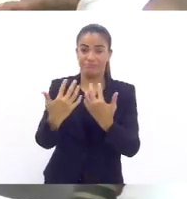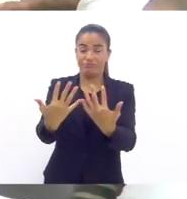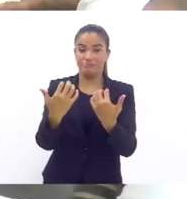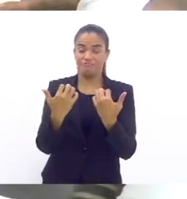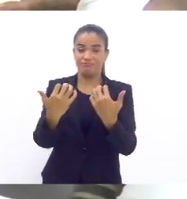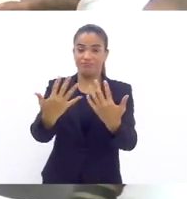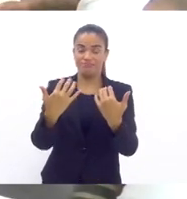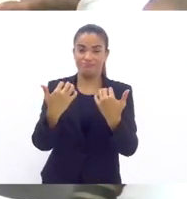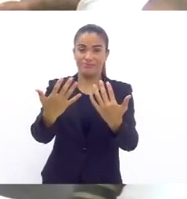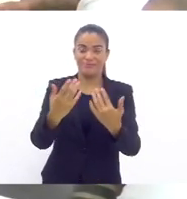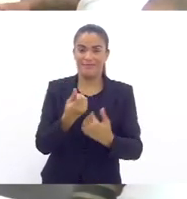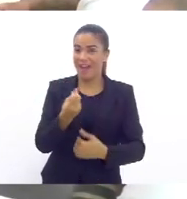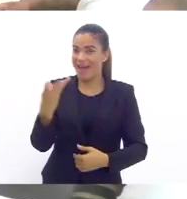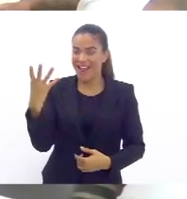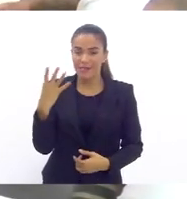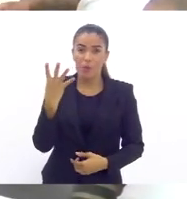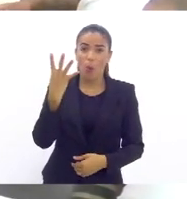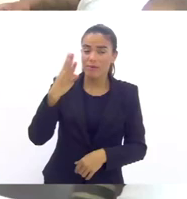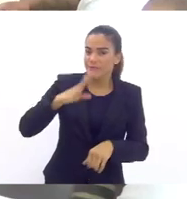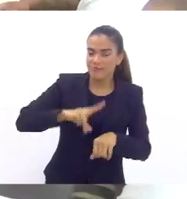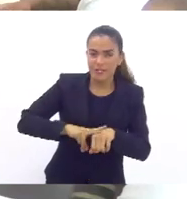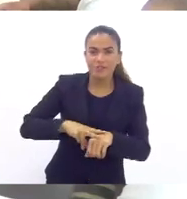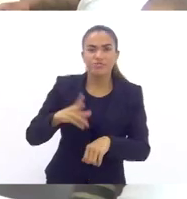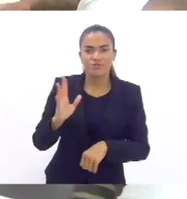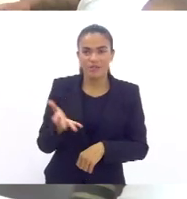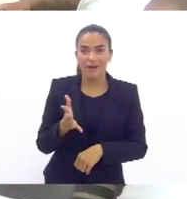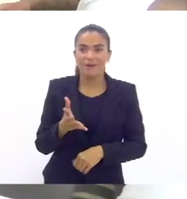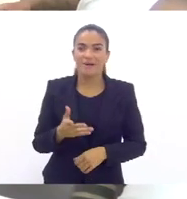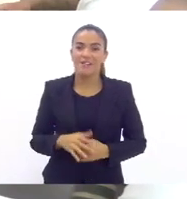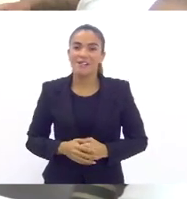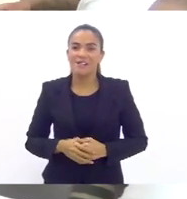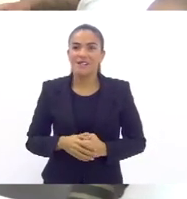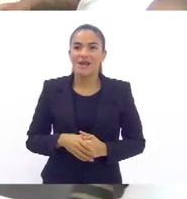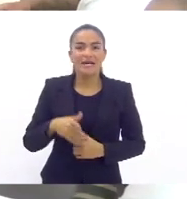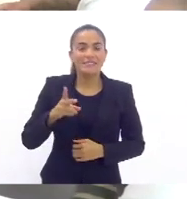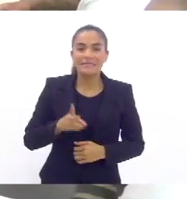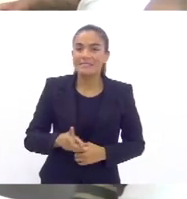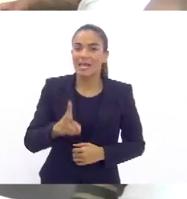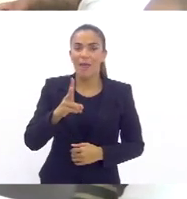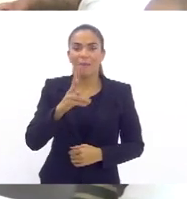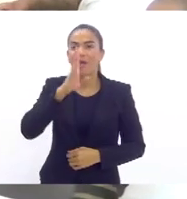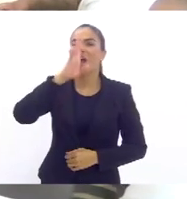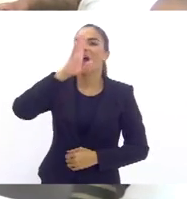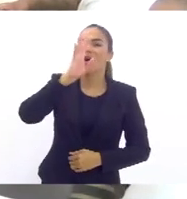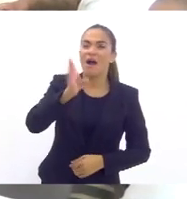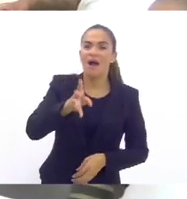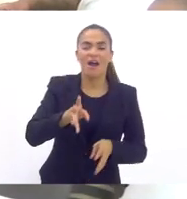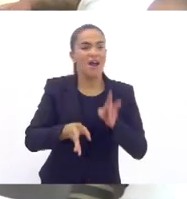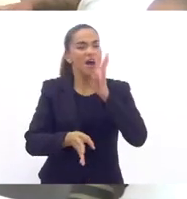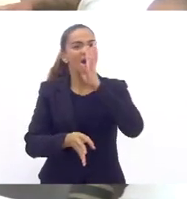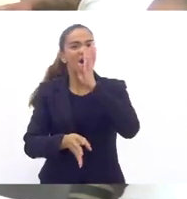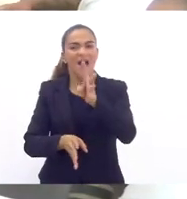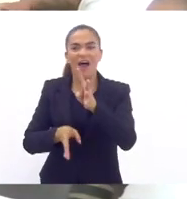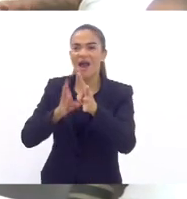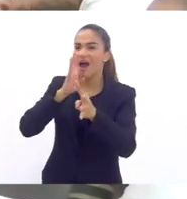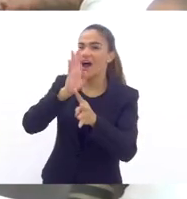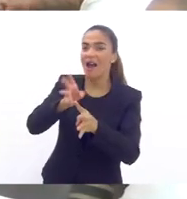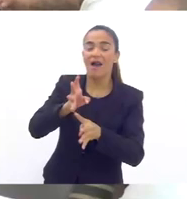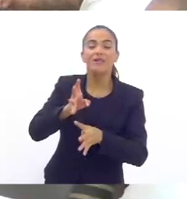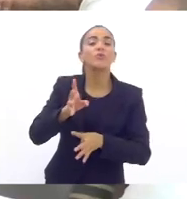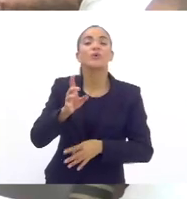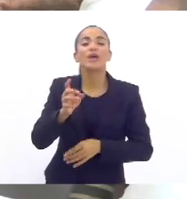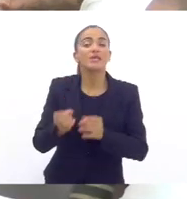Luciana aqui mas quatro vezes aqui como alguém que é sempre acusada de tá fazendo um debate